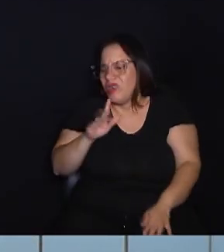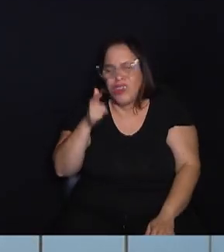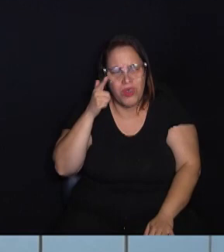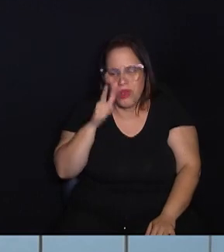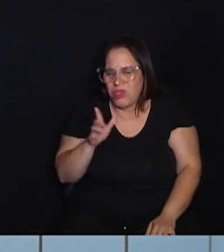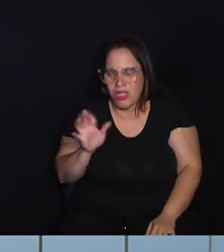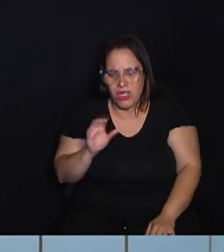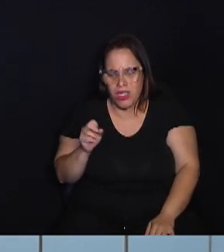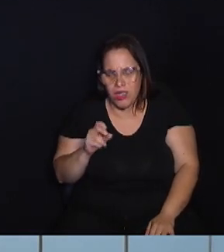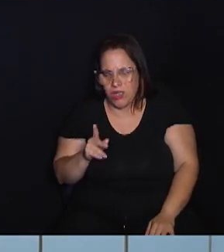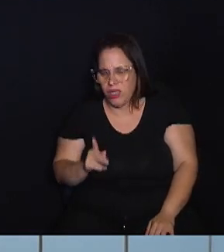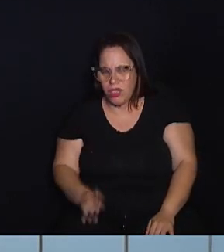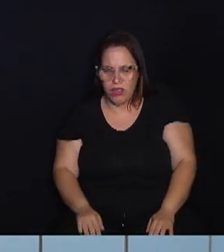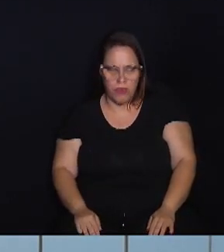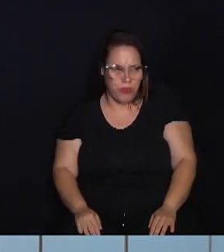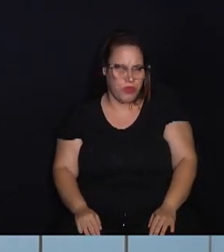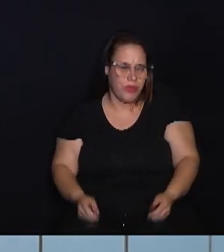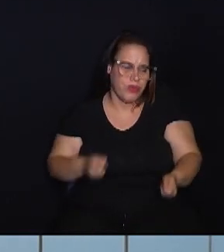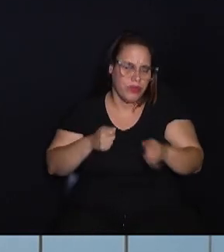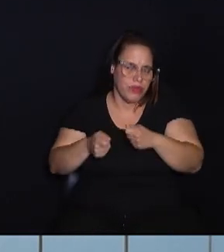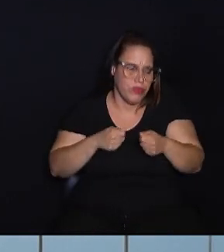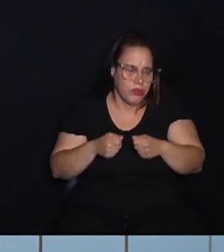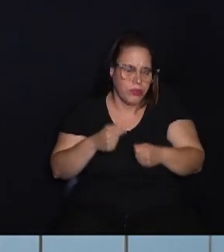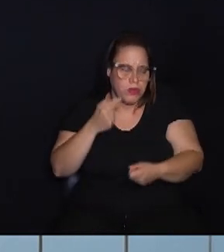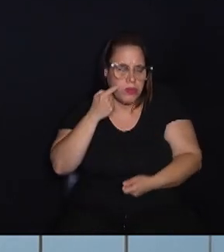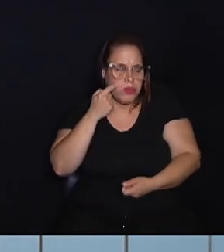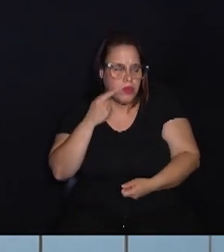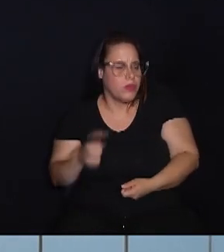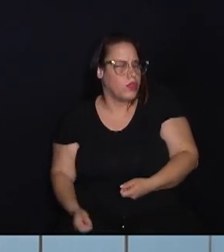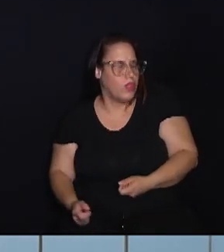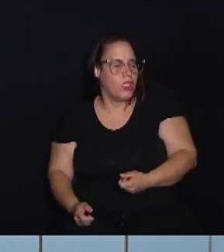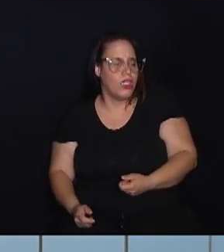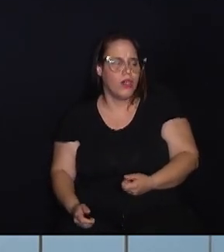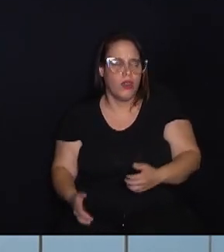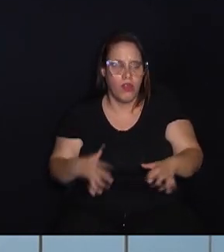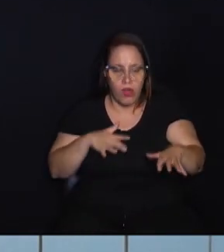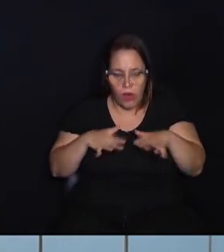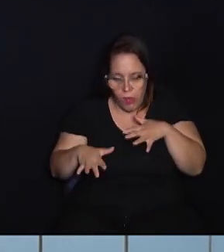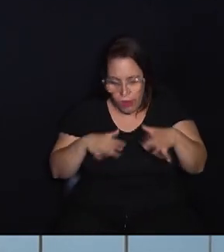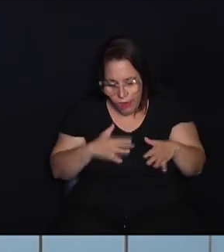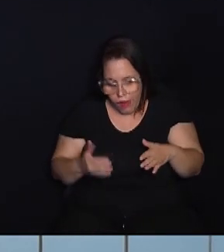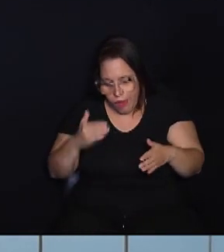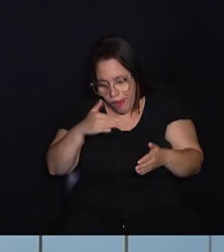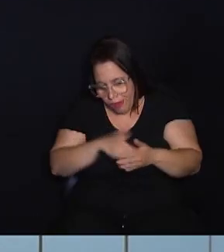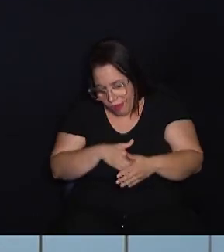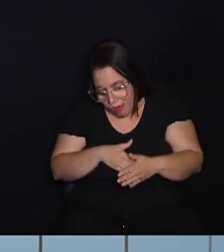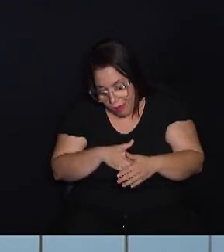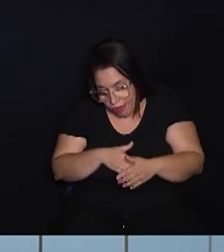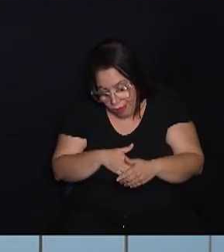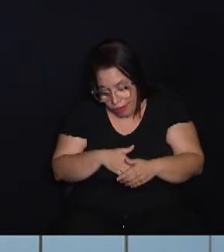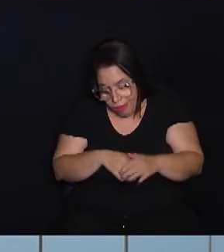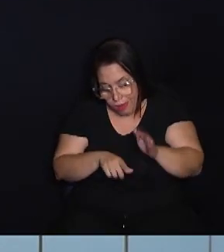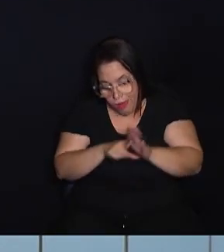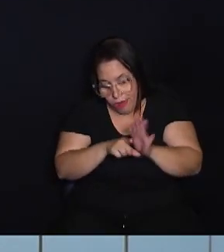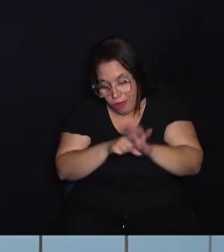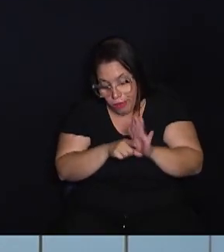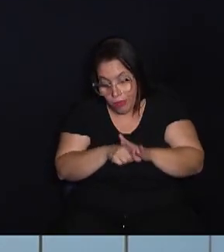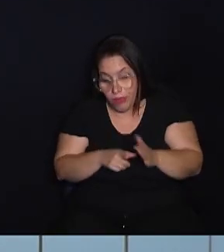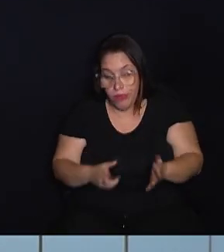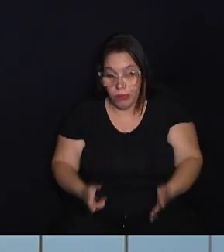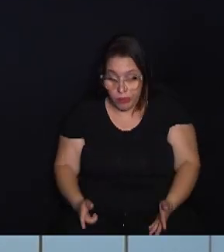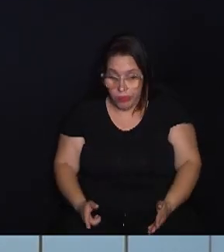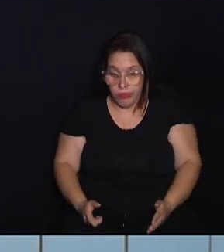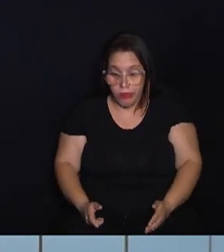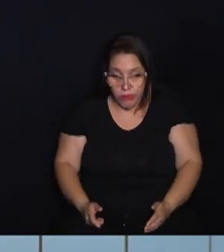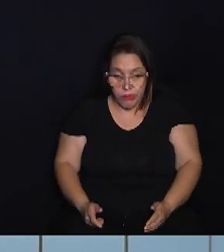Tá. Eu acho que você precisa regulamentar. O que eu vejo assim, a ação do governo tentando entrar nesse campo, criando uma legislação que